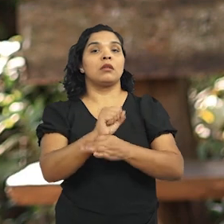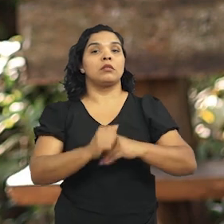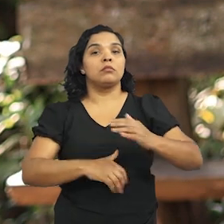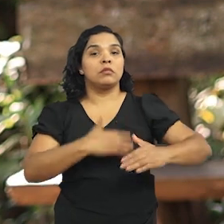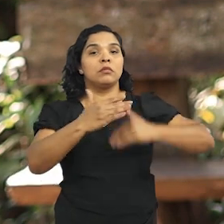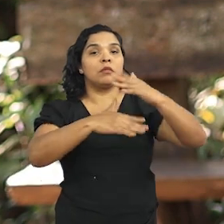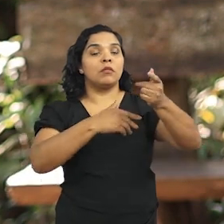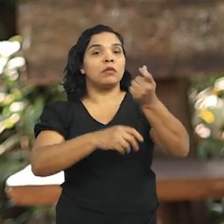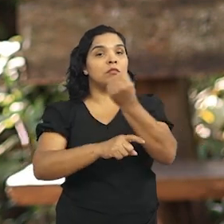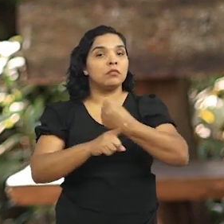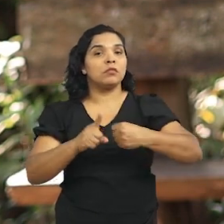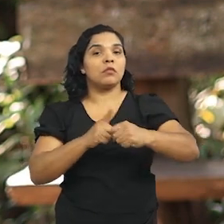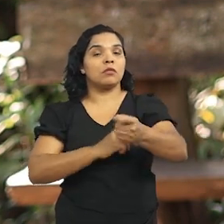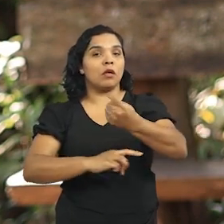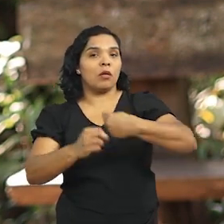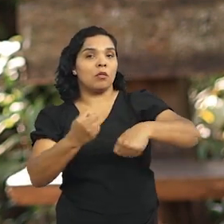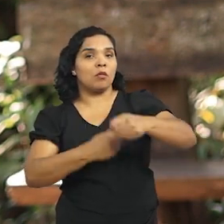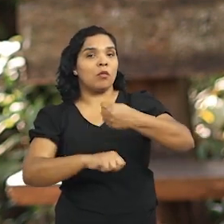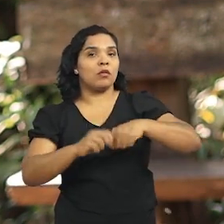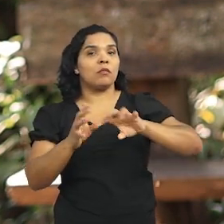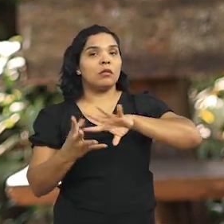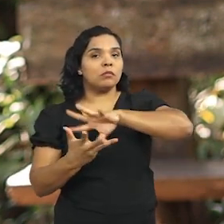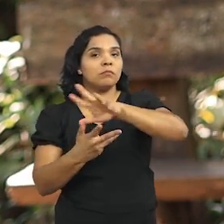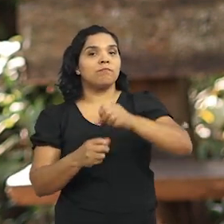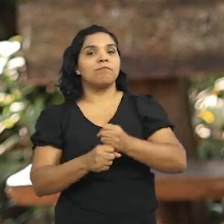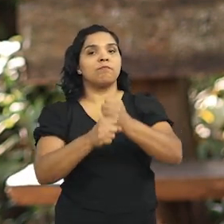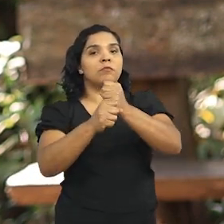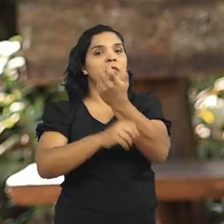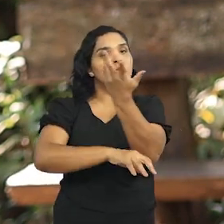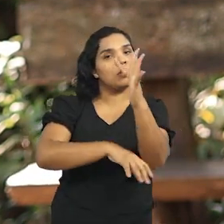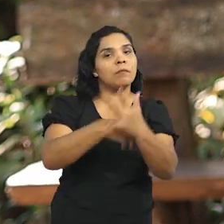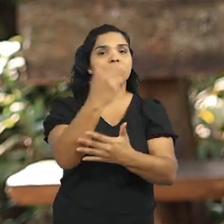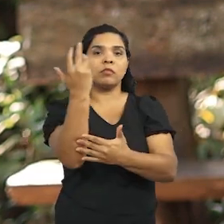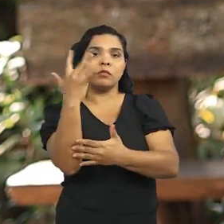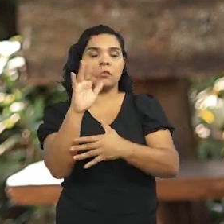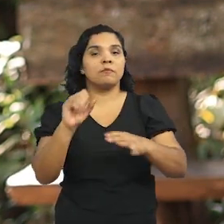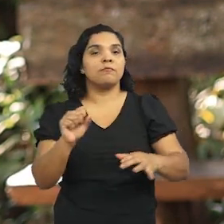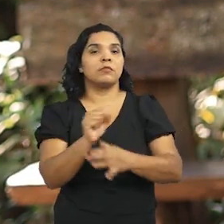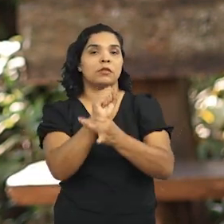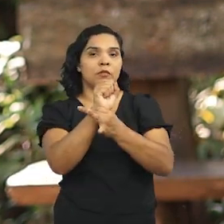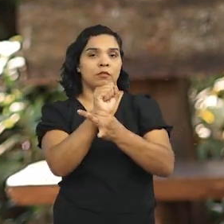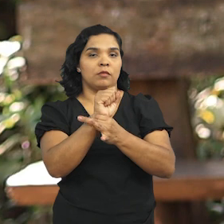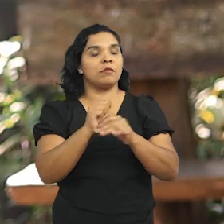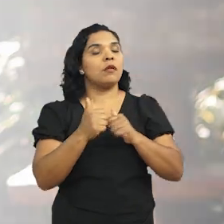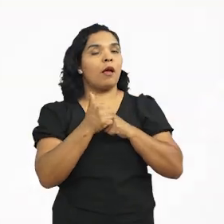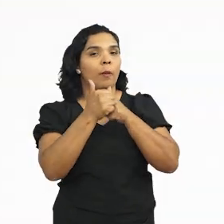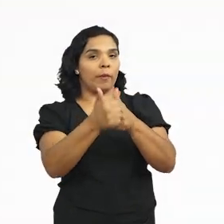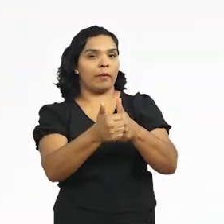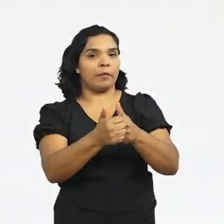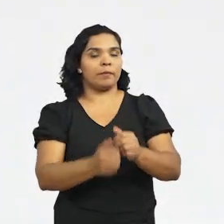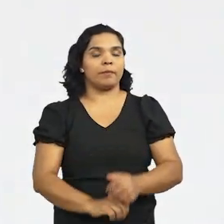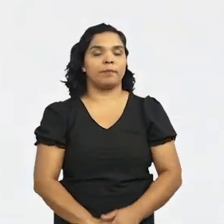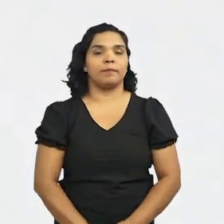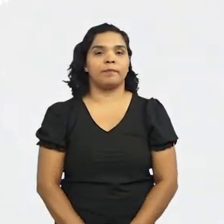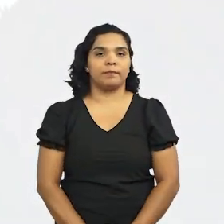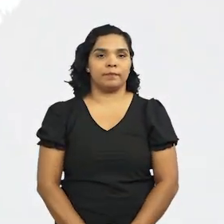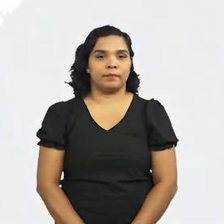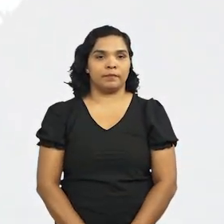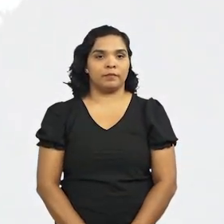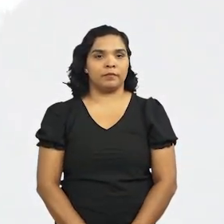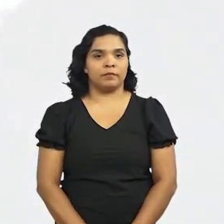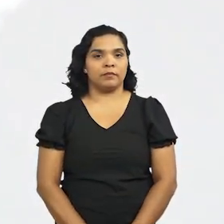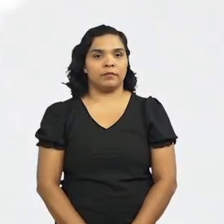o desenvolvimento socioeconômico de forma sustentável e ambientalmente segura. Acompanhe.